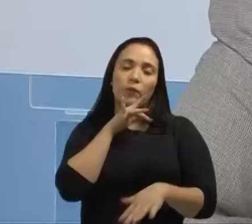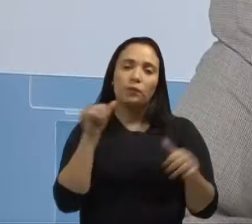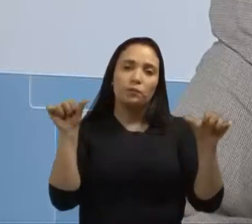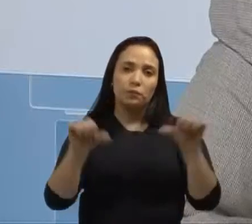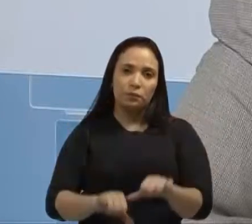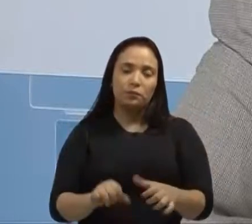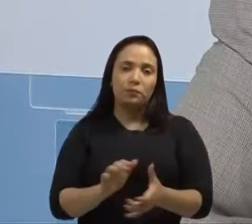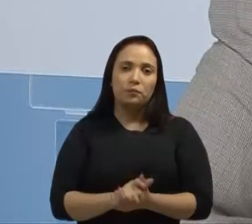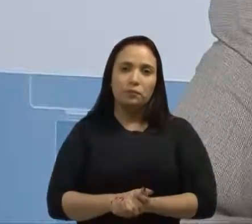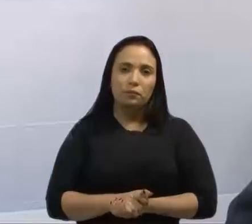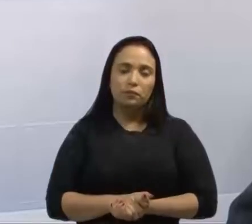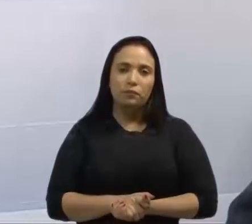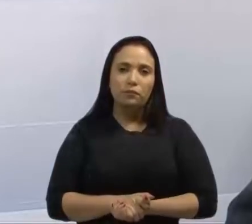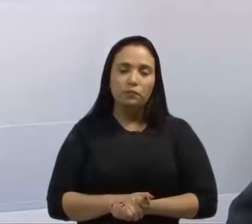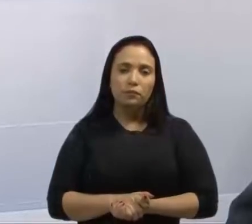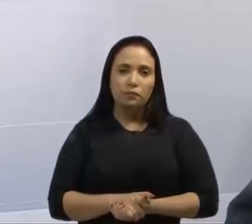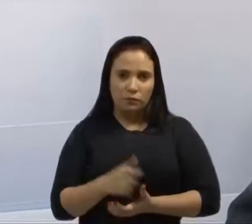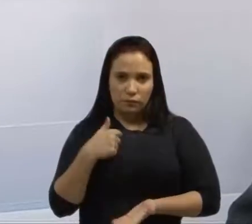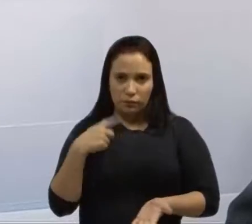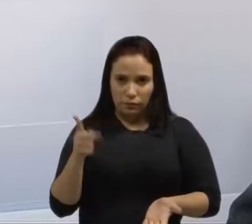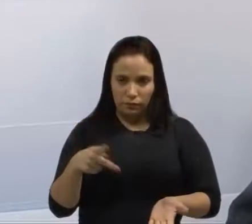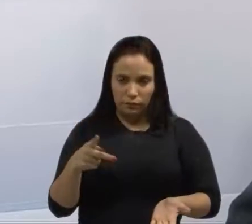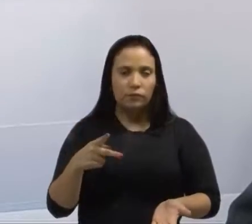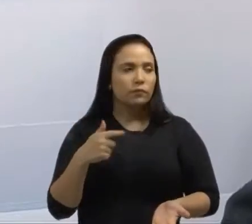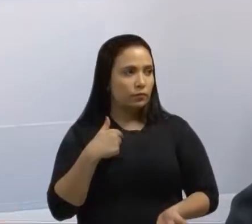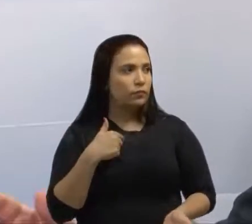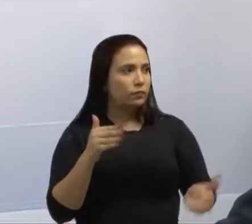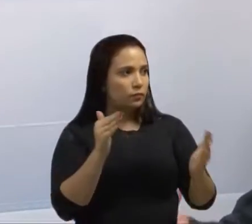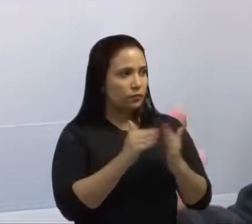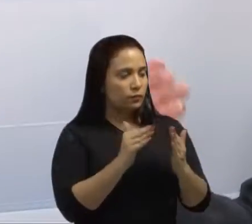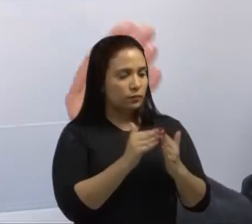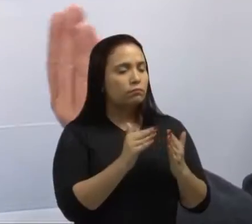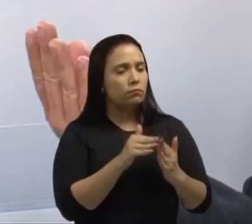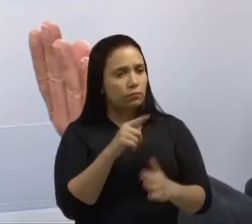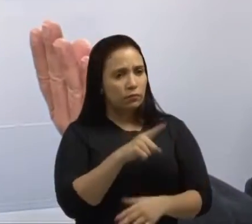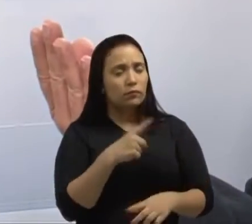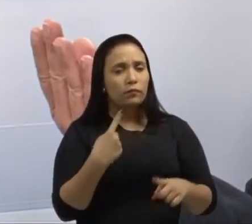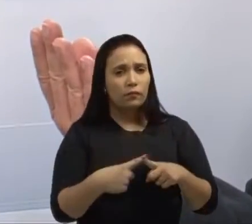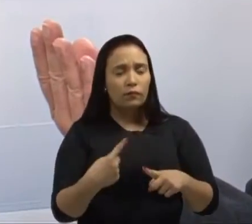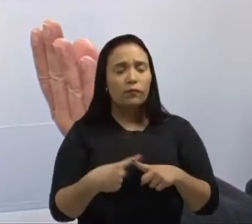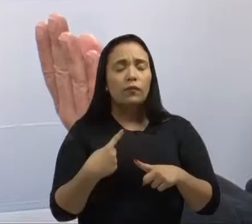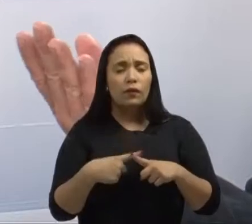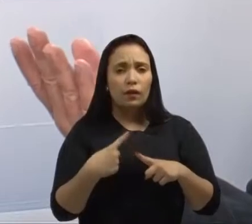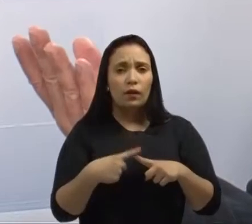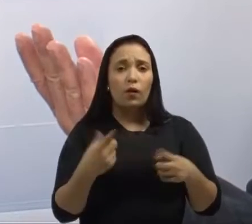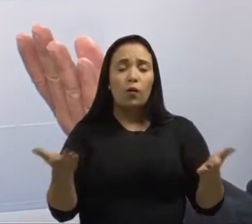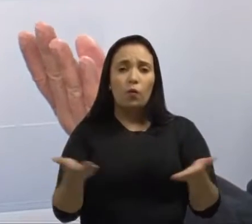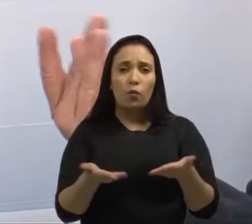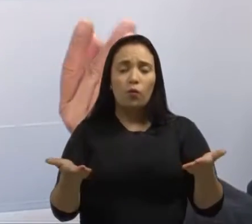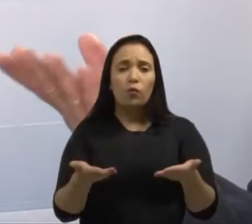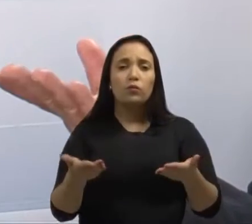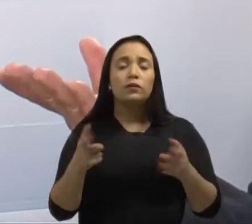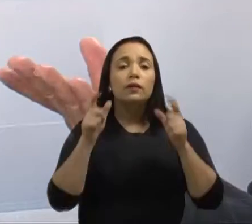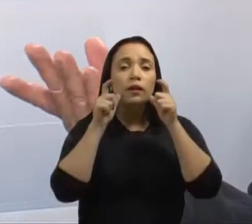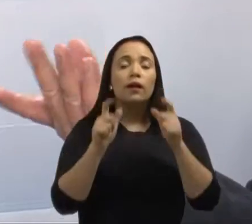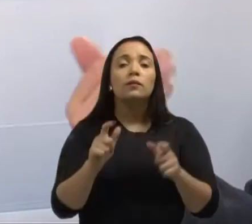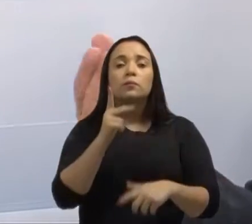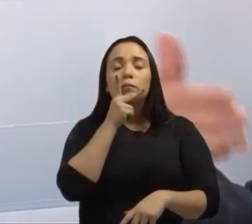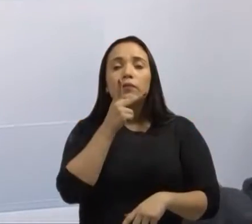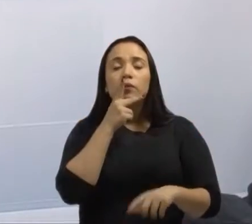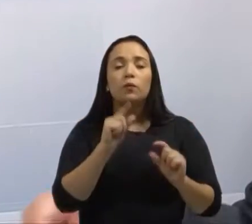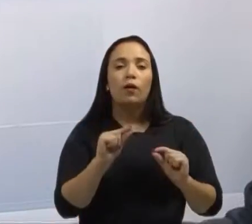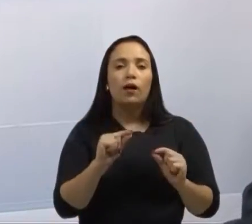Sem dúvida. Ou não, estou errado? Concordo. Criou-se hoje que o interesse dos partidos